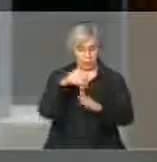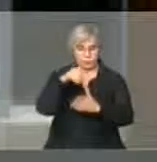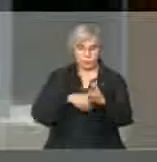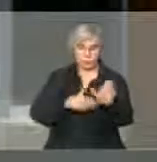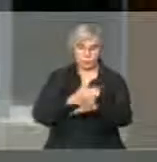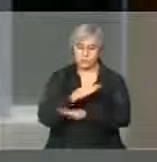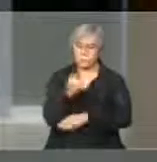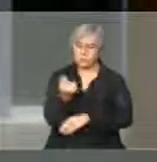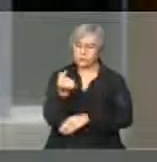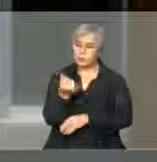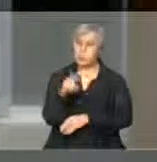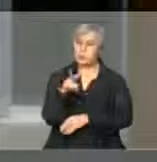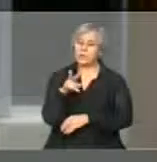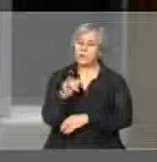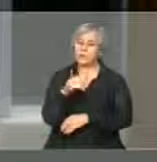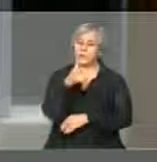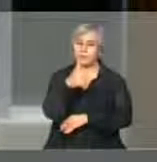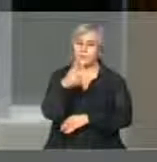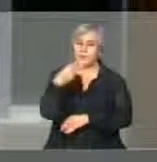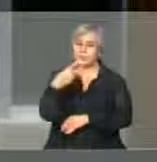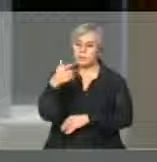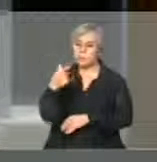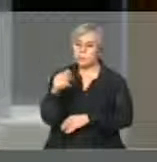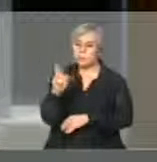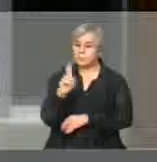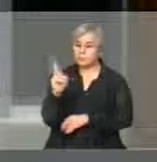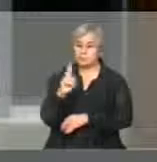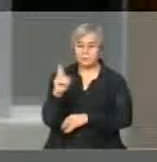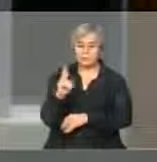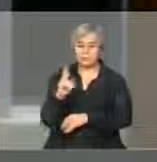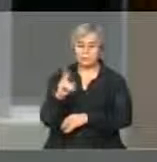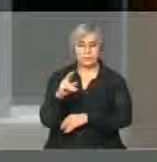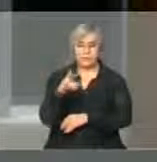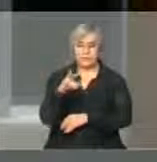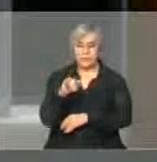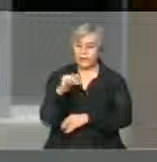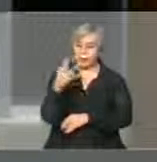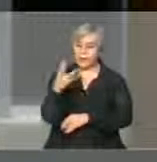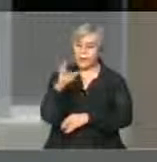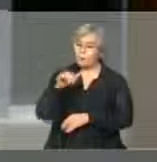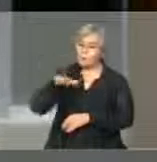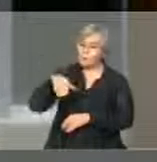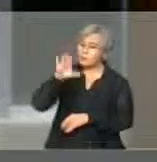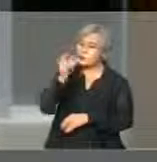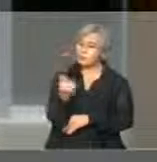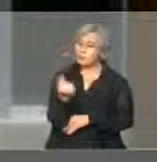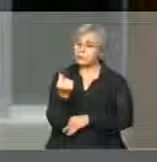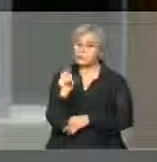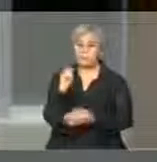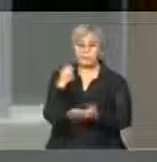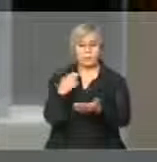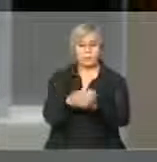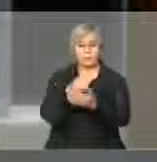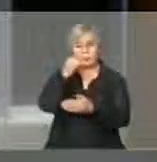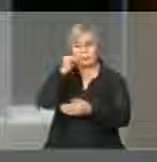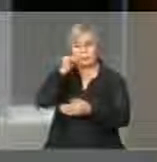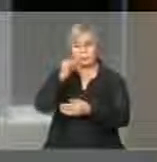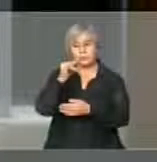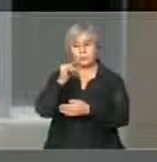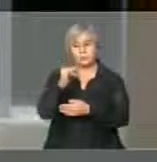preço dessa energia será de R$ 137,00. Vai quadruplicar o preço da energia